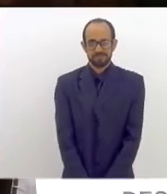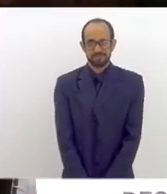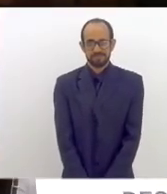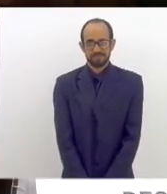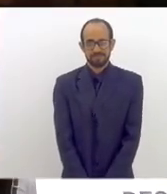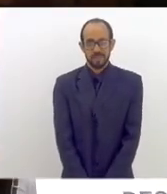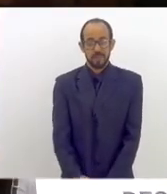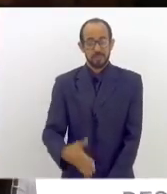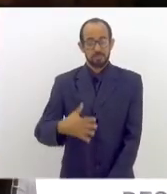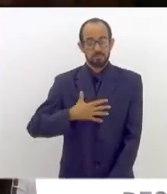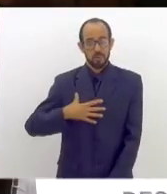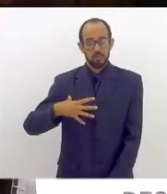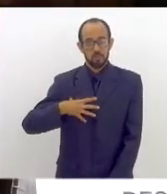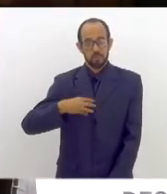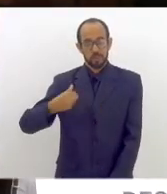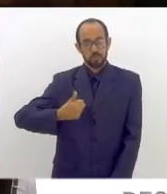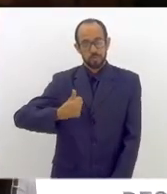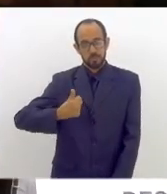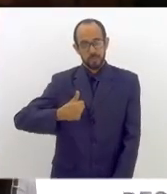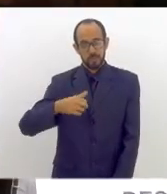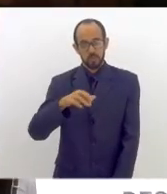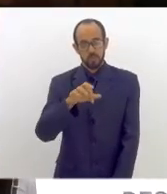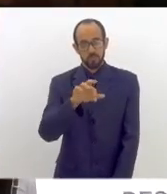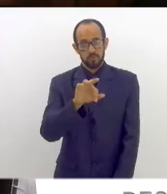meu primogênito Fabrício